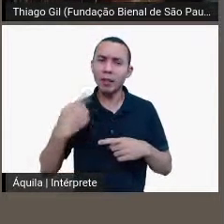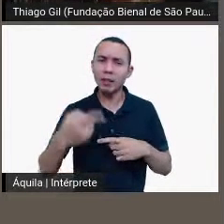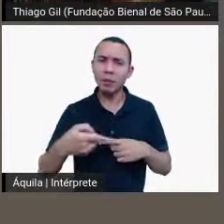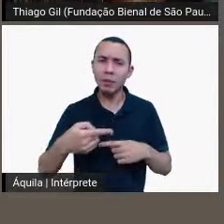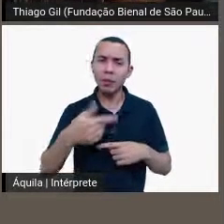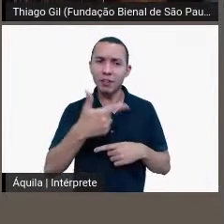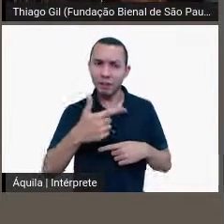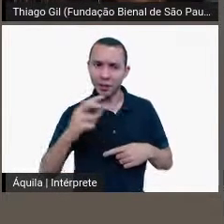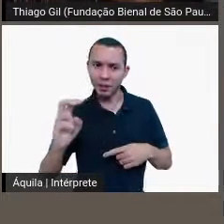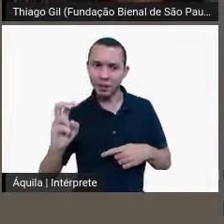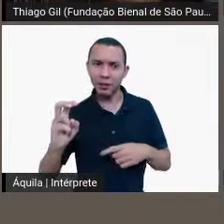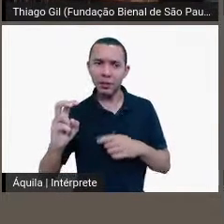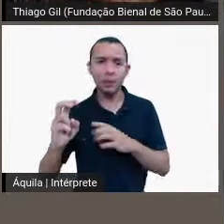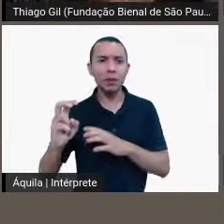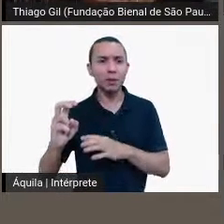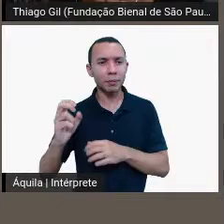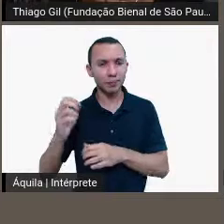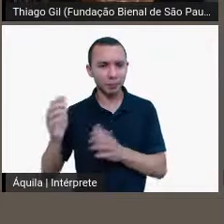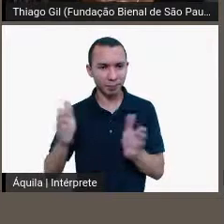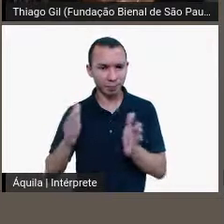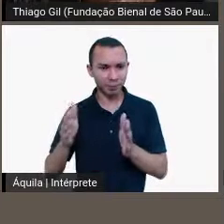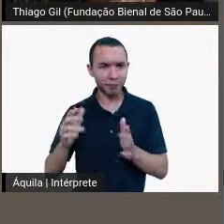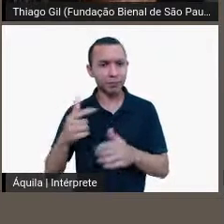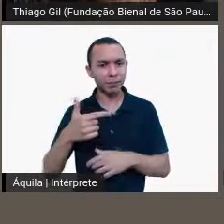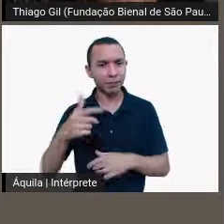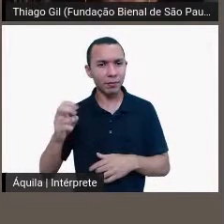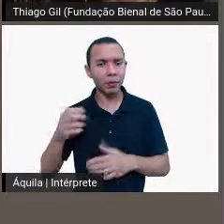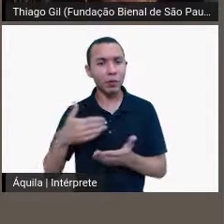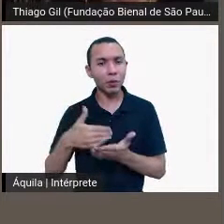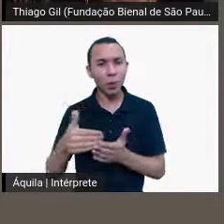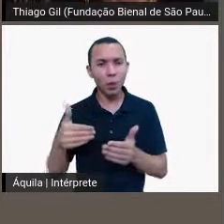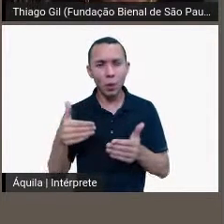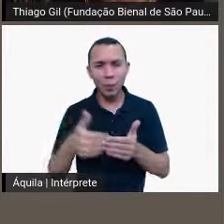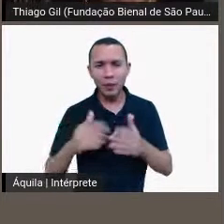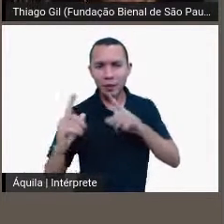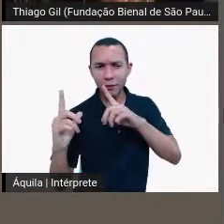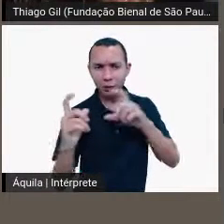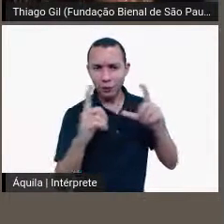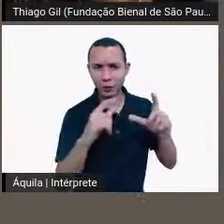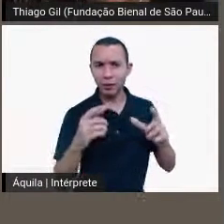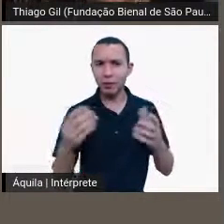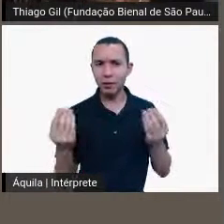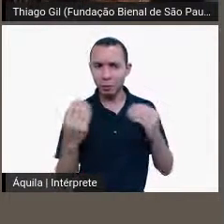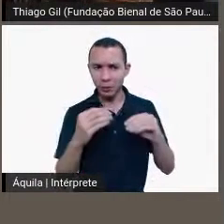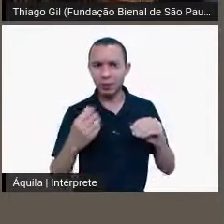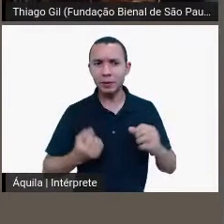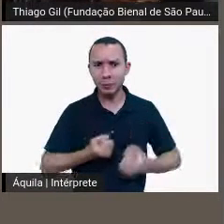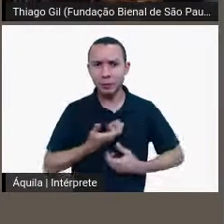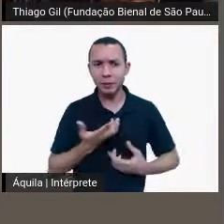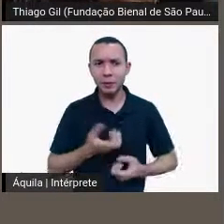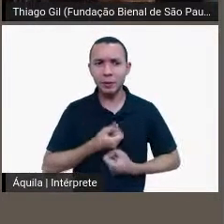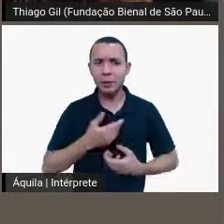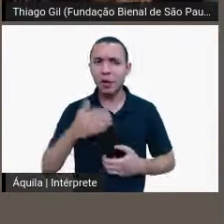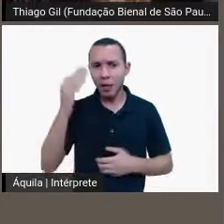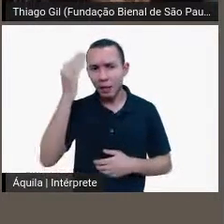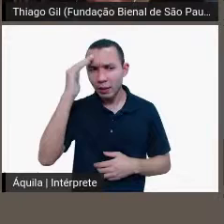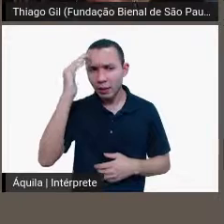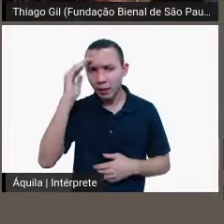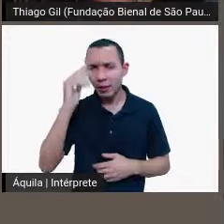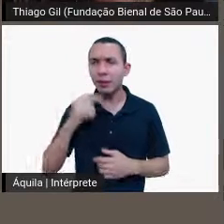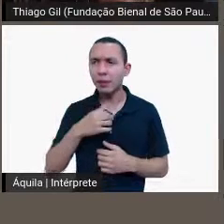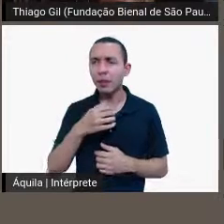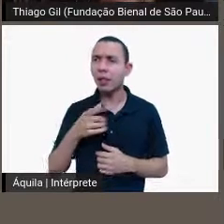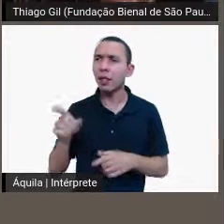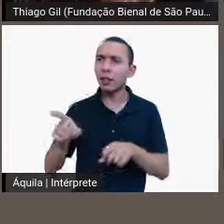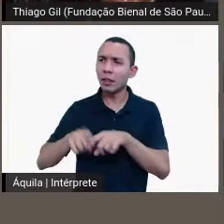ele já aproxima a fotografia da poesia nesse poema, né? e ele já entende que o artista ou o poeta não